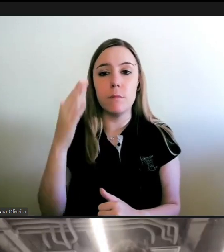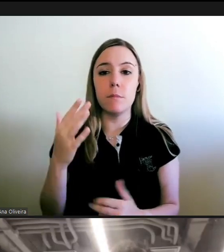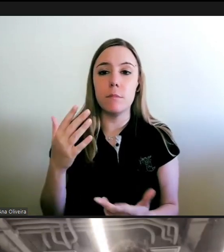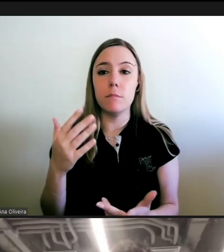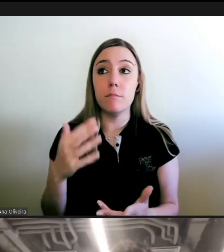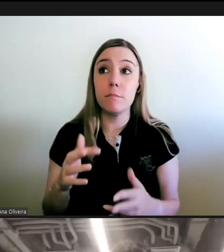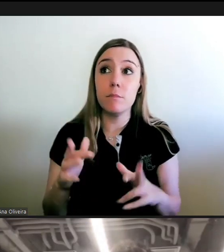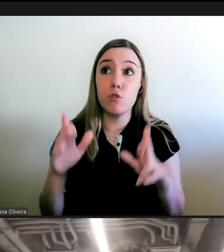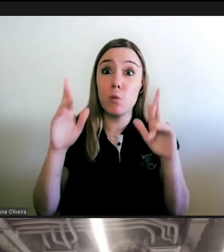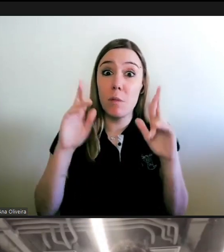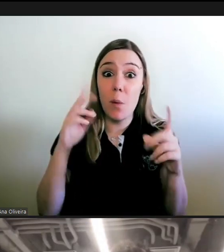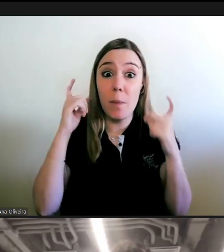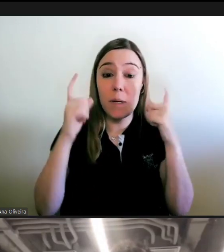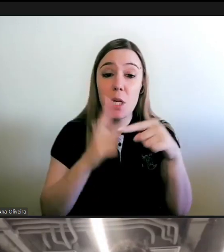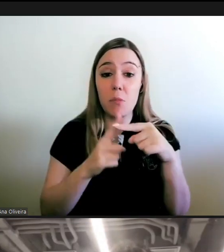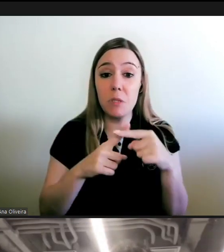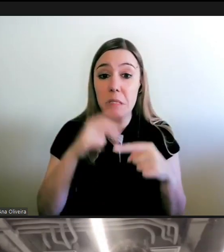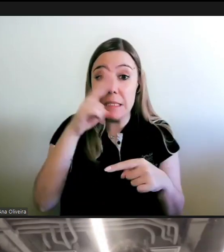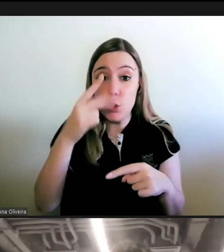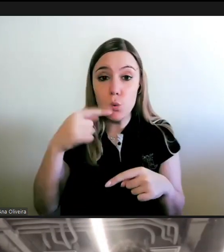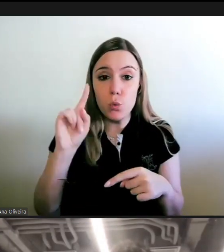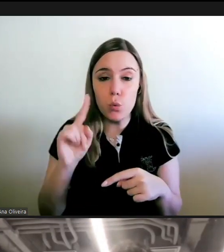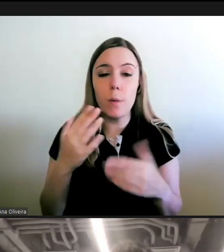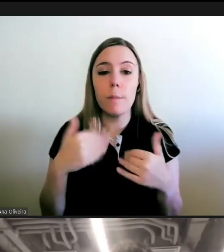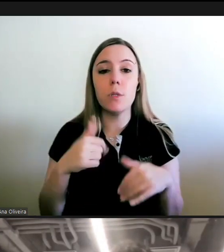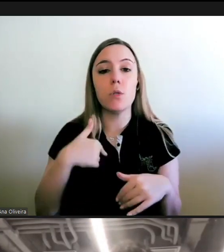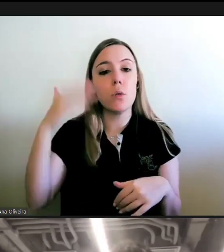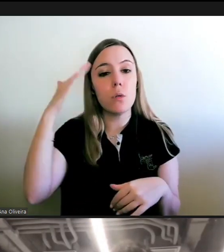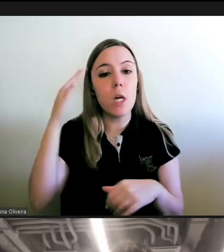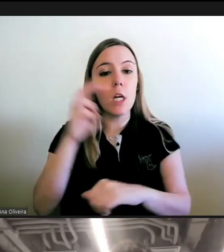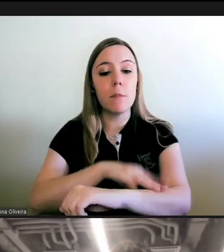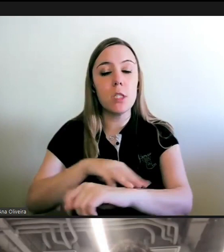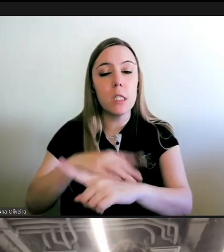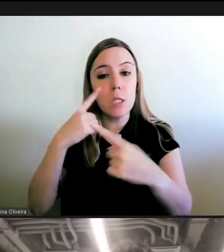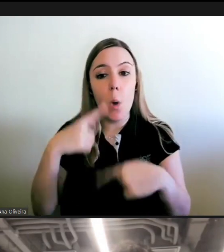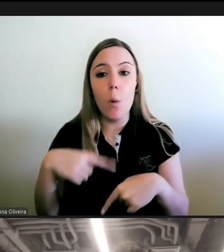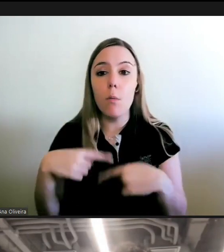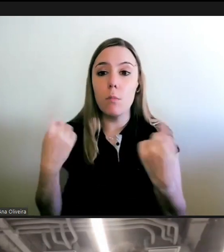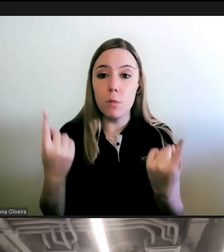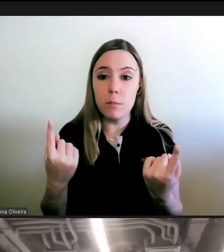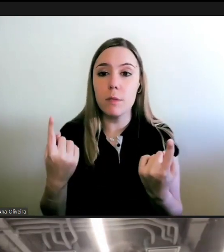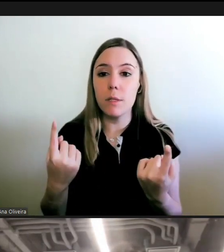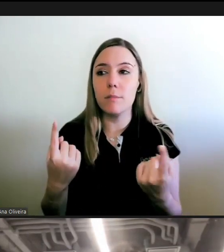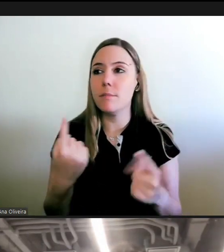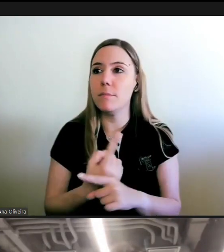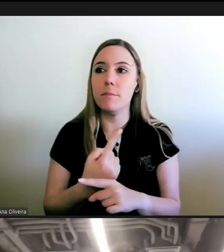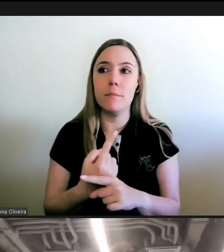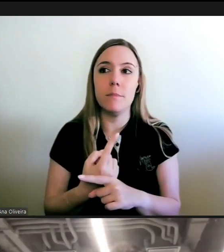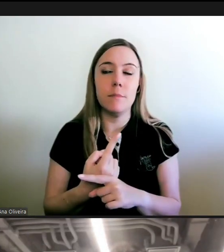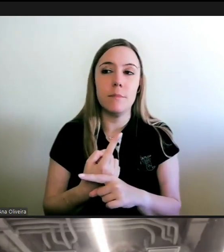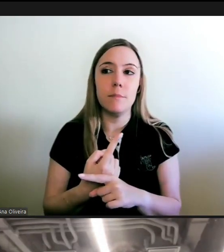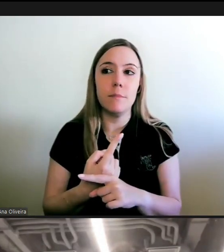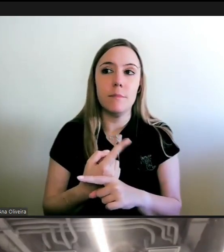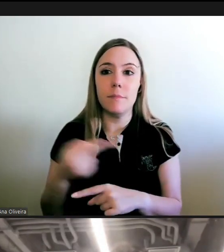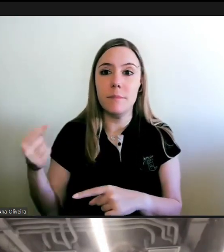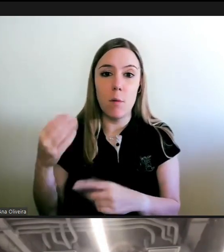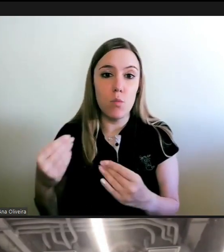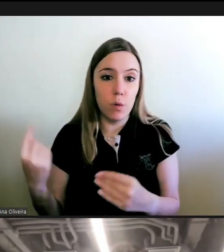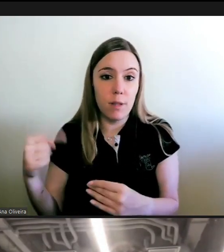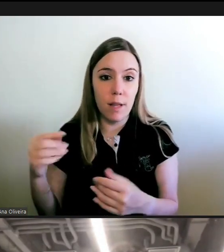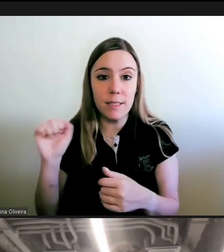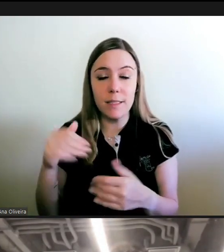otimista, que a administração pública, malgrado todos os defeitos que me são permanentemente apontados, portanto,